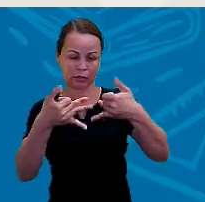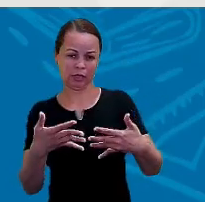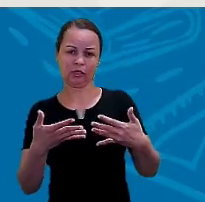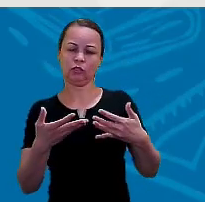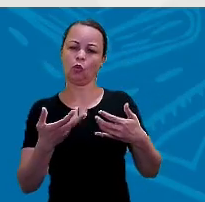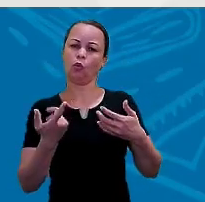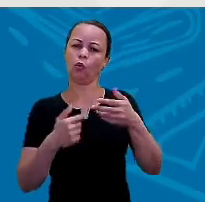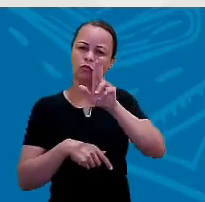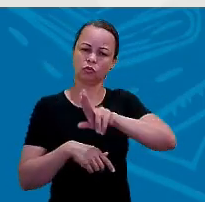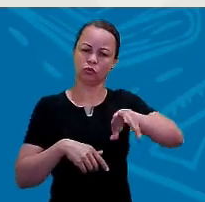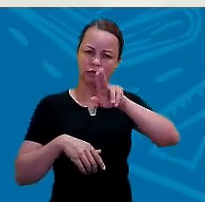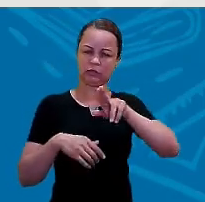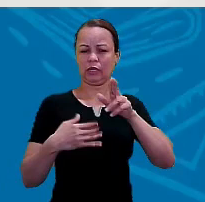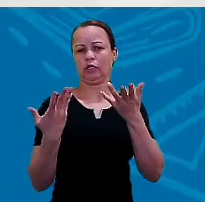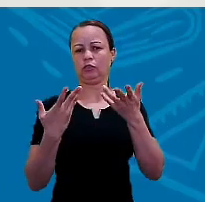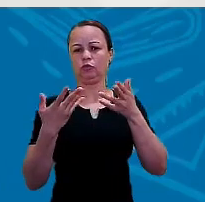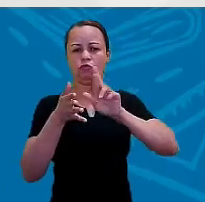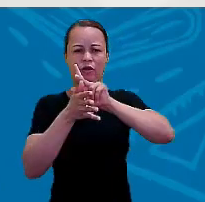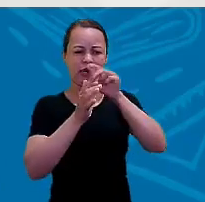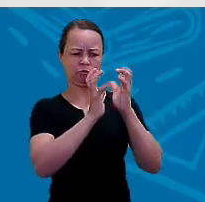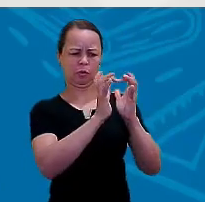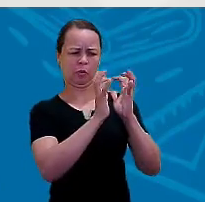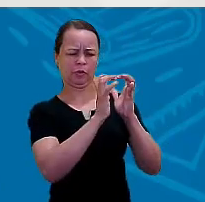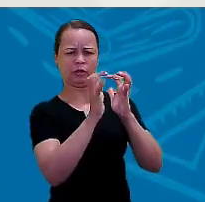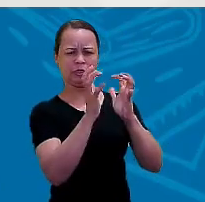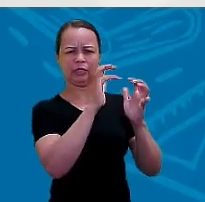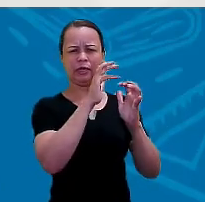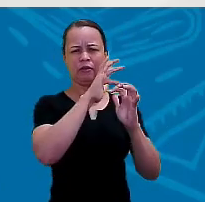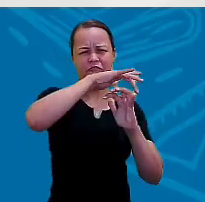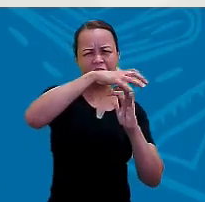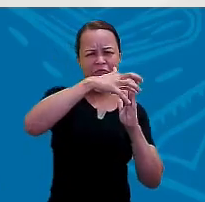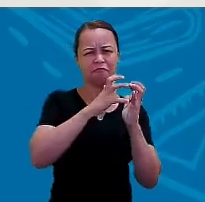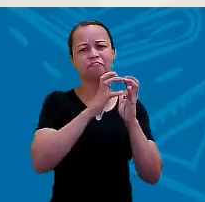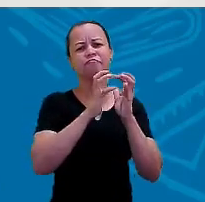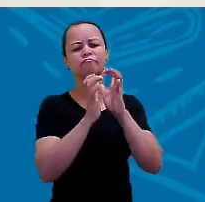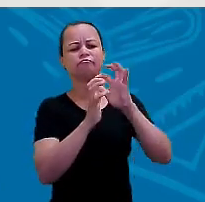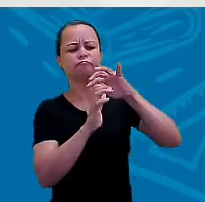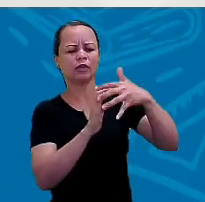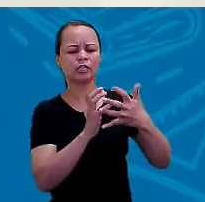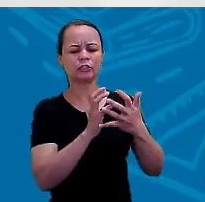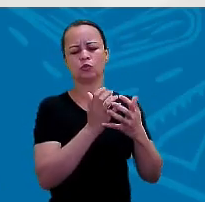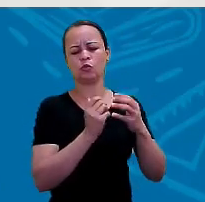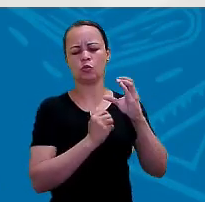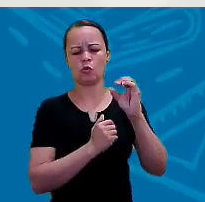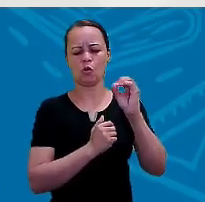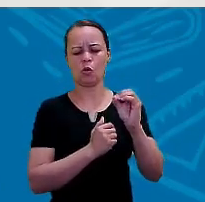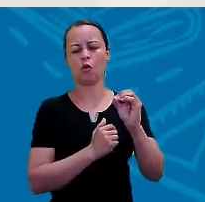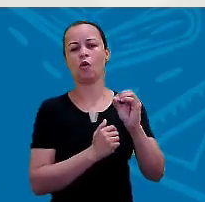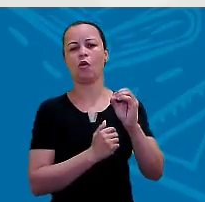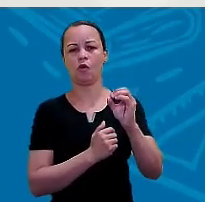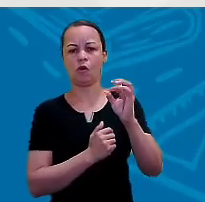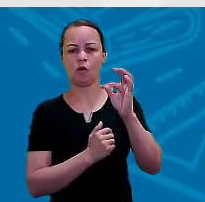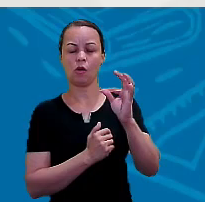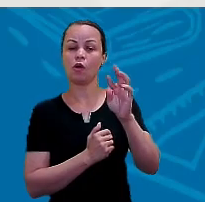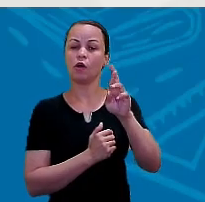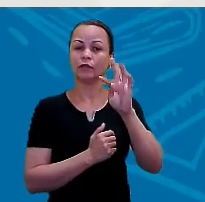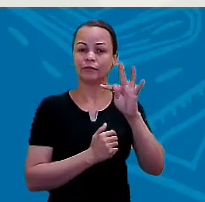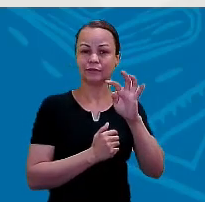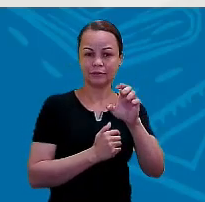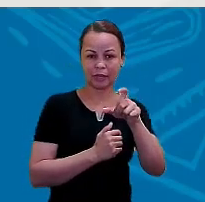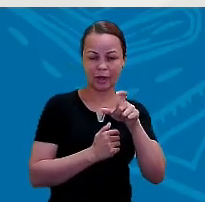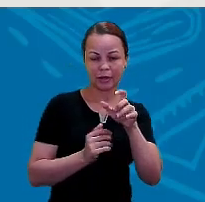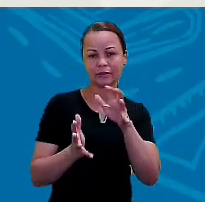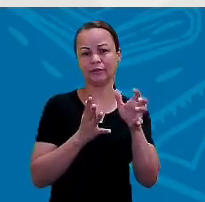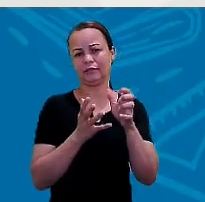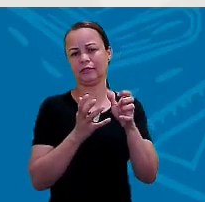áreas topográficas do meu cérebro, região occipital, região parietal, região do córtex pré-frontal, região límbica,